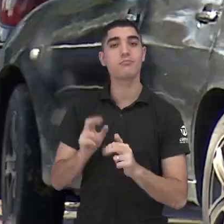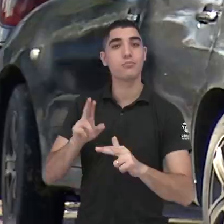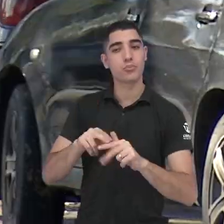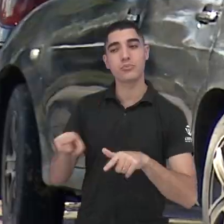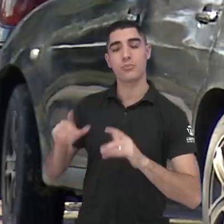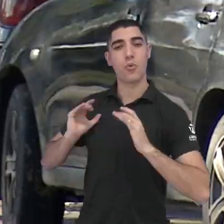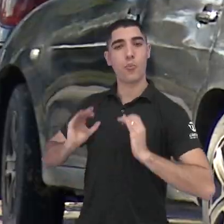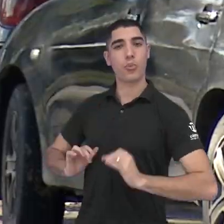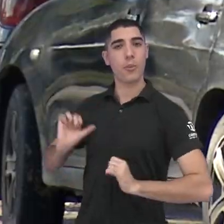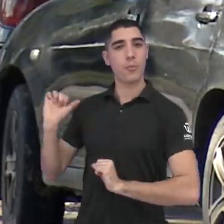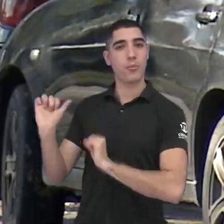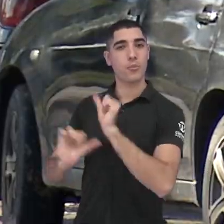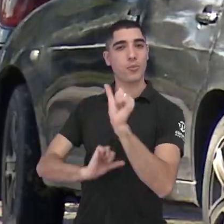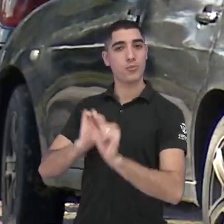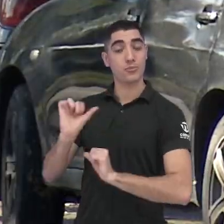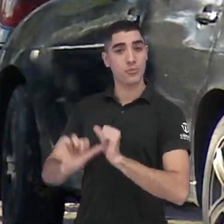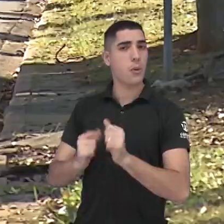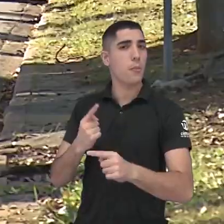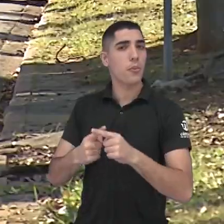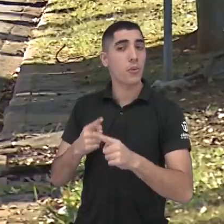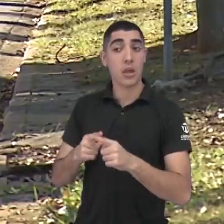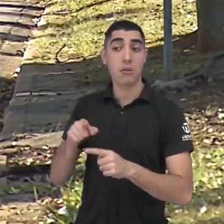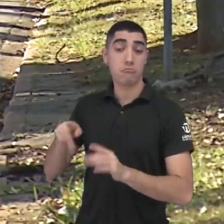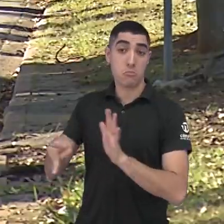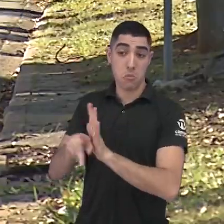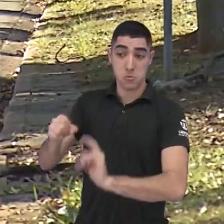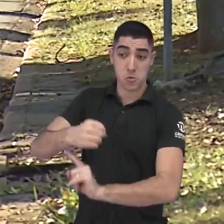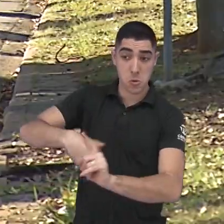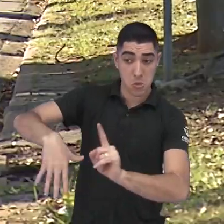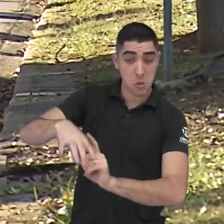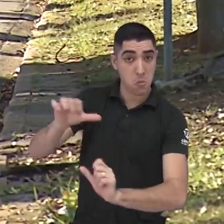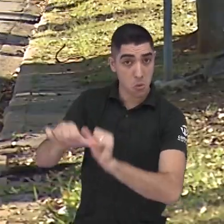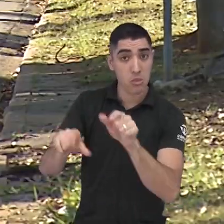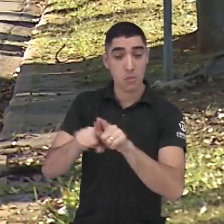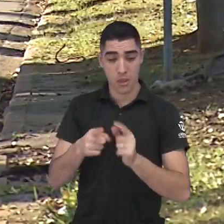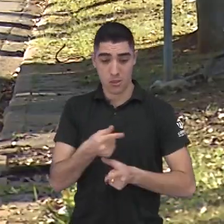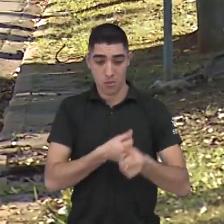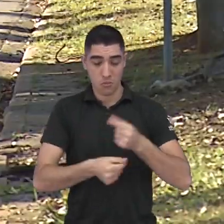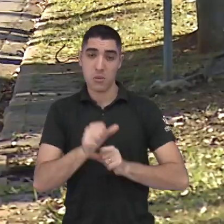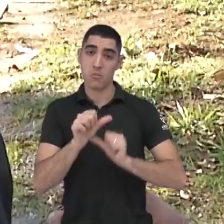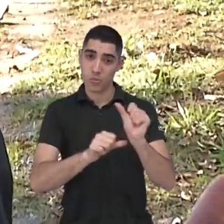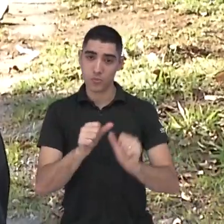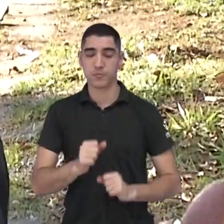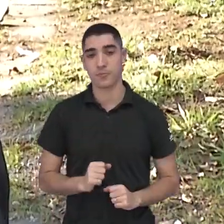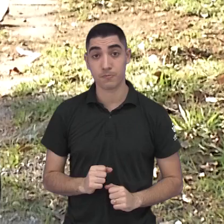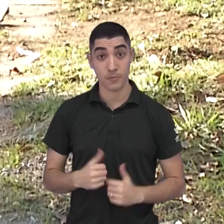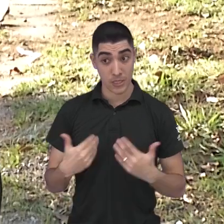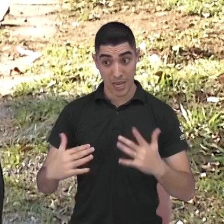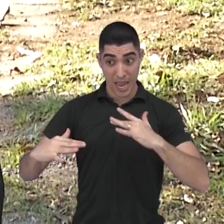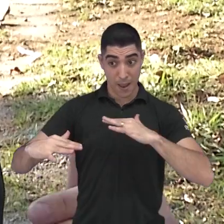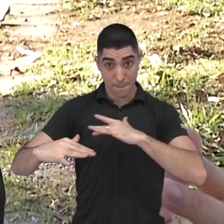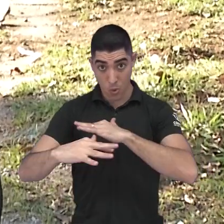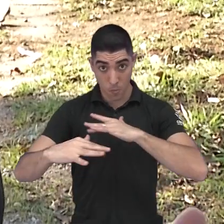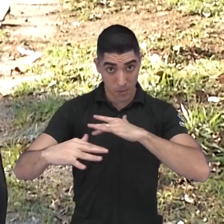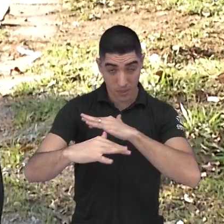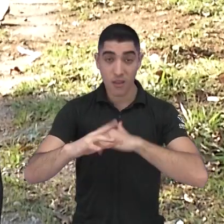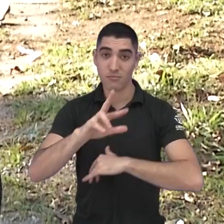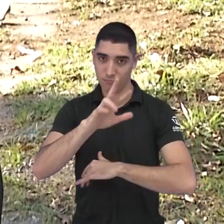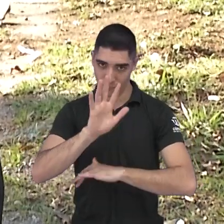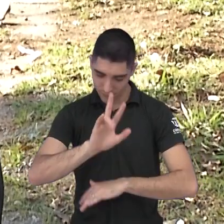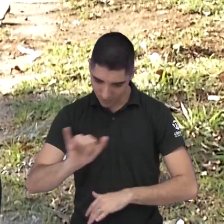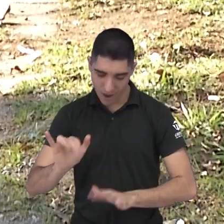mudanças comportamentais que influenciam transformações sociais e econômicas. A mobilidade, ela vai